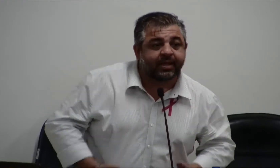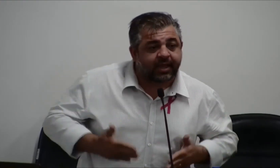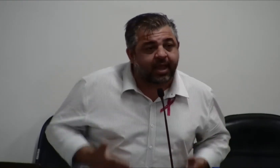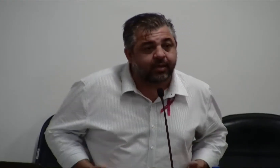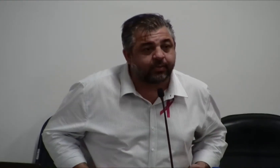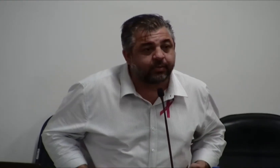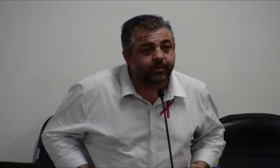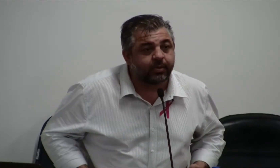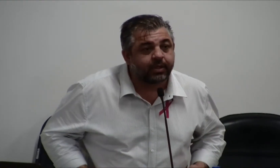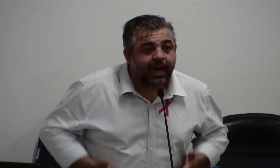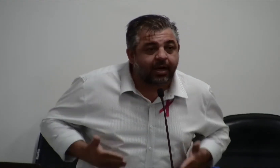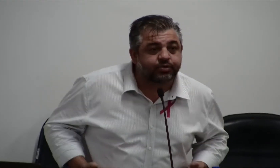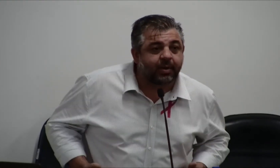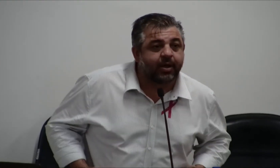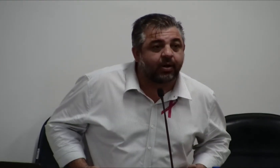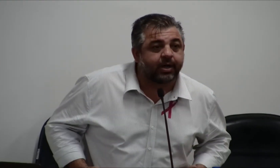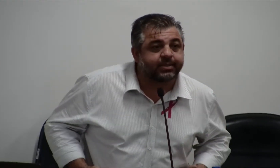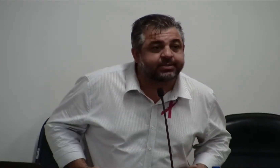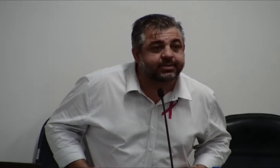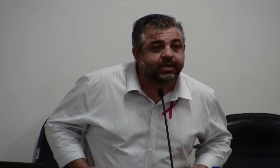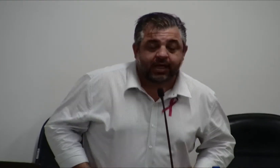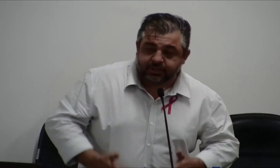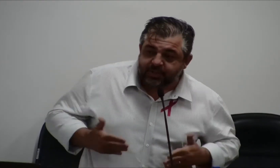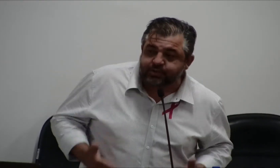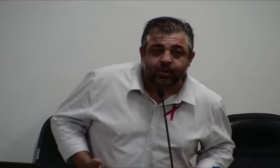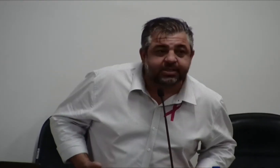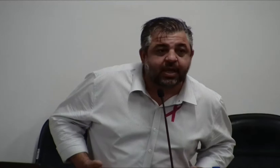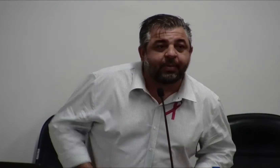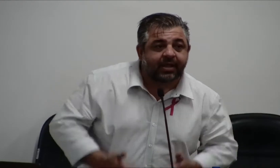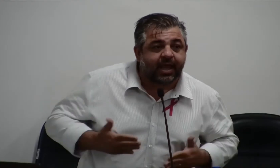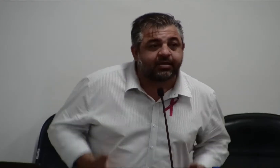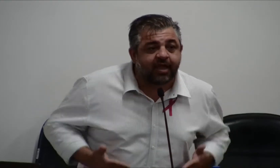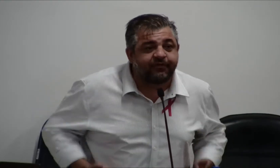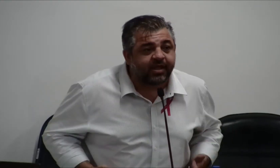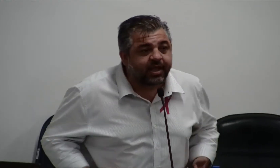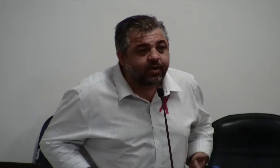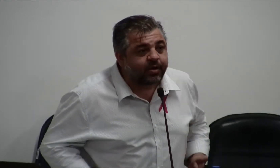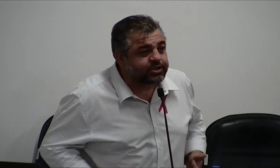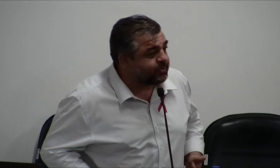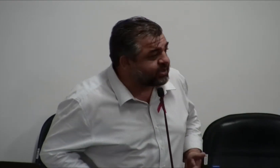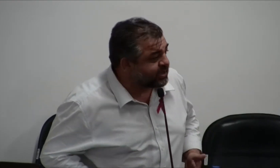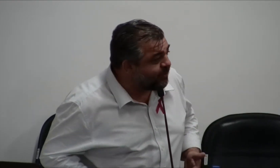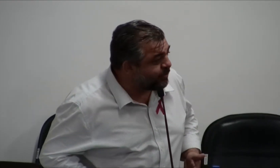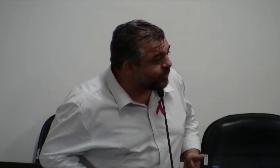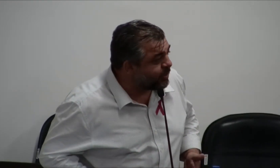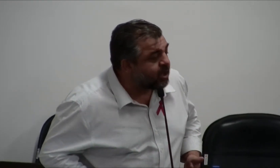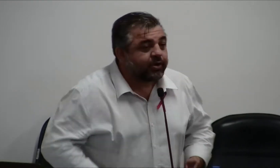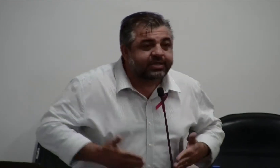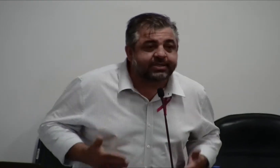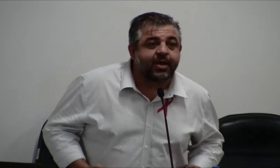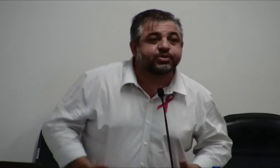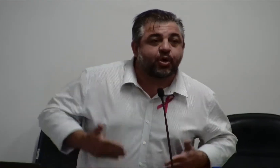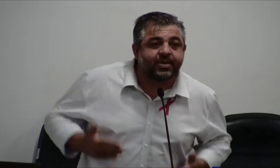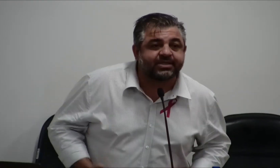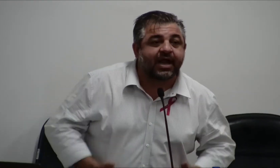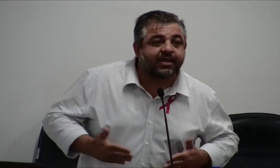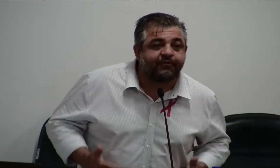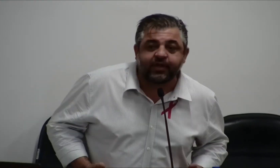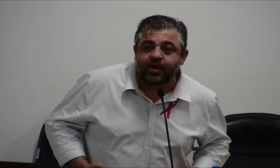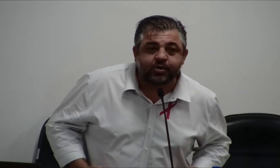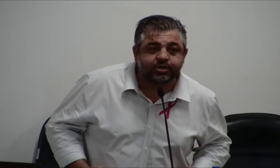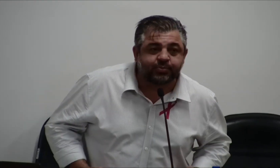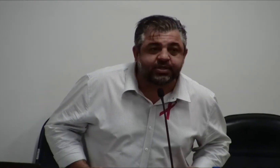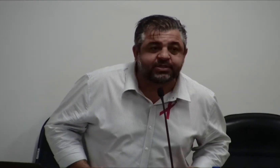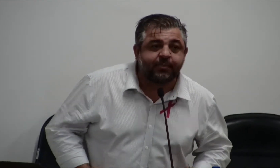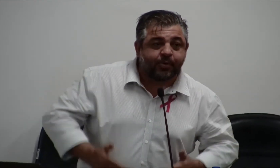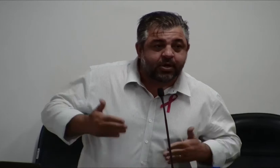que pleiteiam cargos maiores, as pessoas que pleiteiam defender o nosso município. Nós temos que começar a